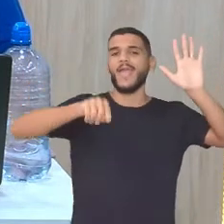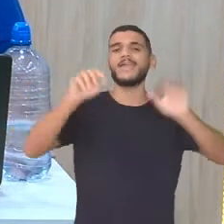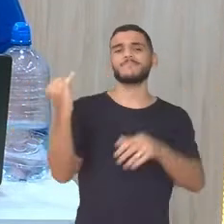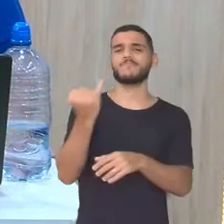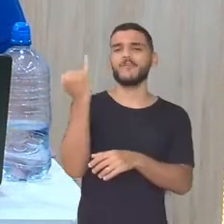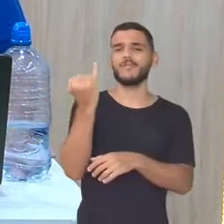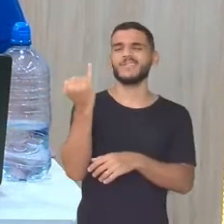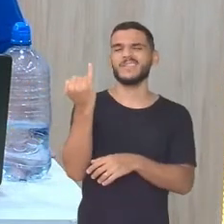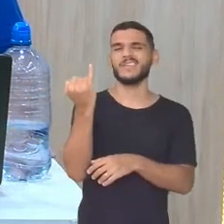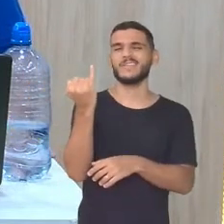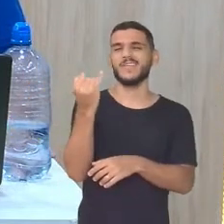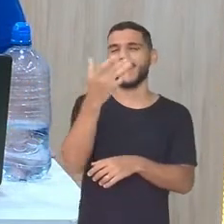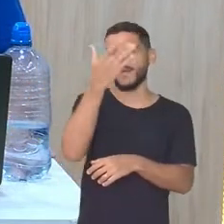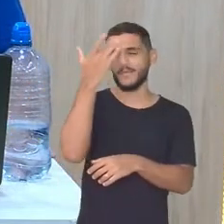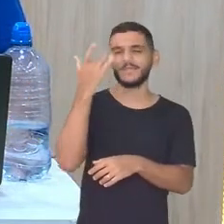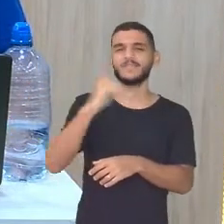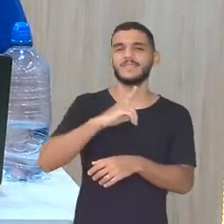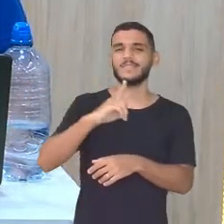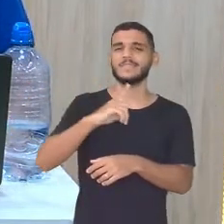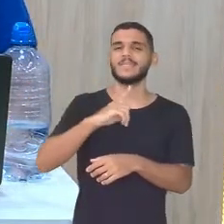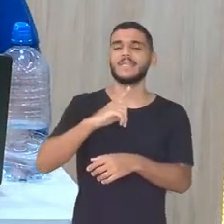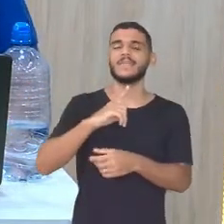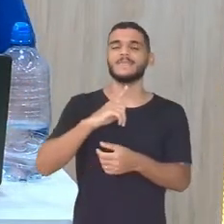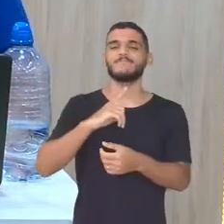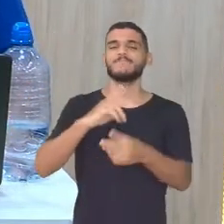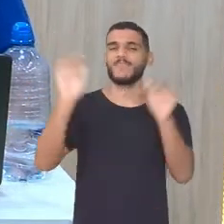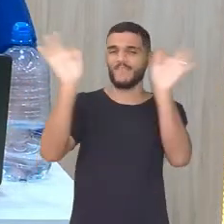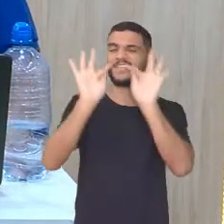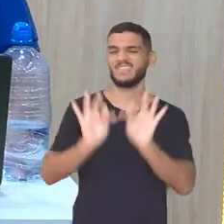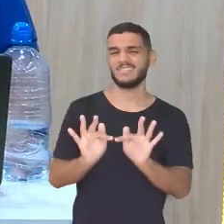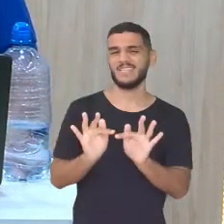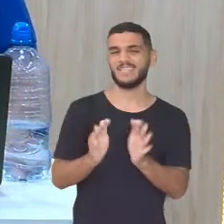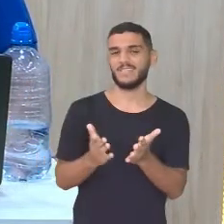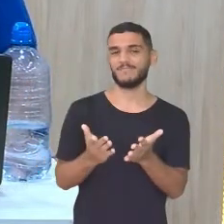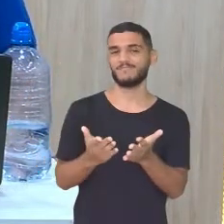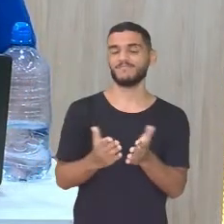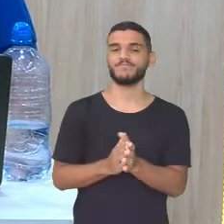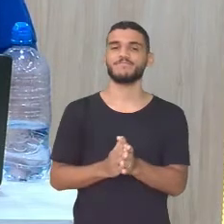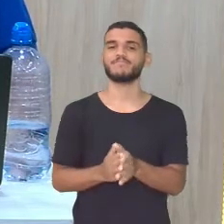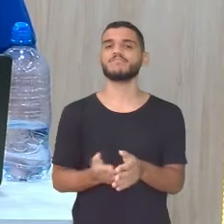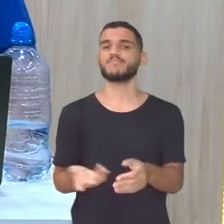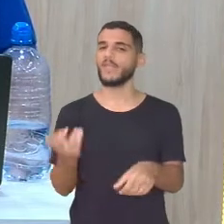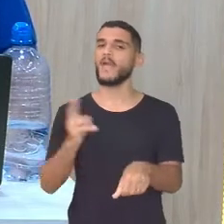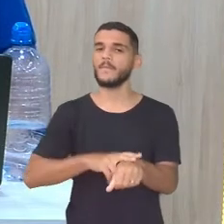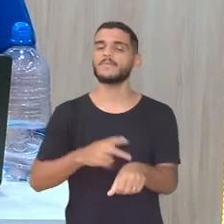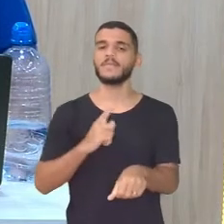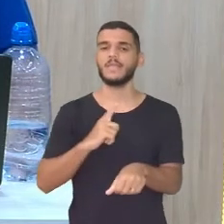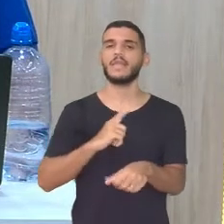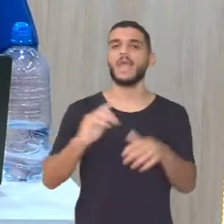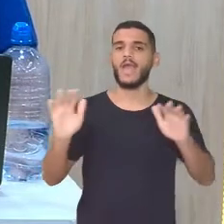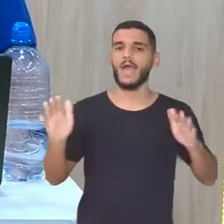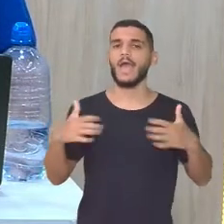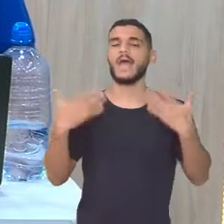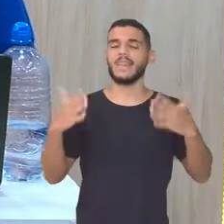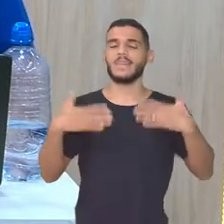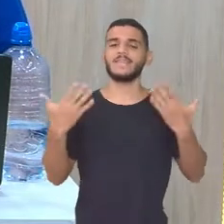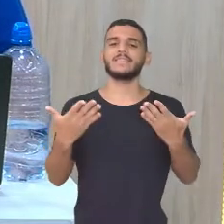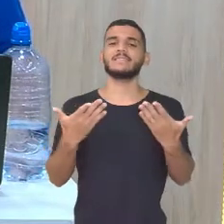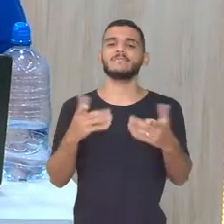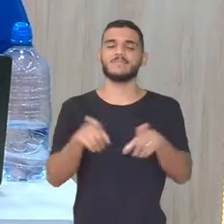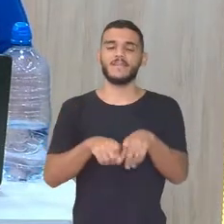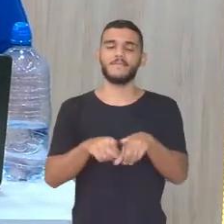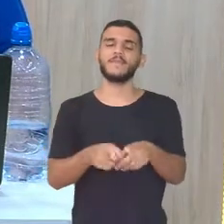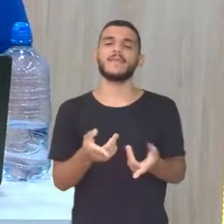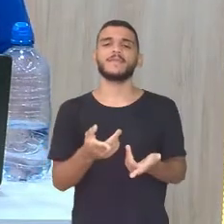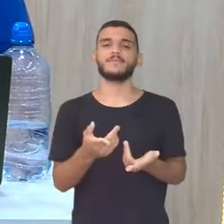que é viver também ou não é viver? Ao mesmo tempo que eu acho que dá uma alegria no coração quando a gente vê que eles